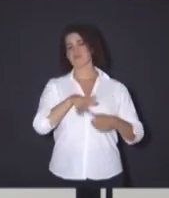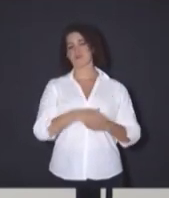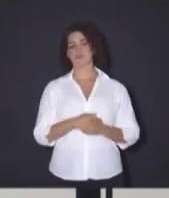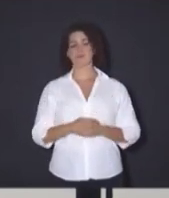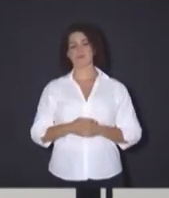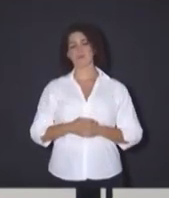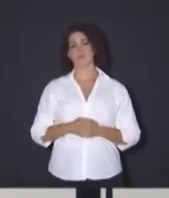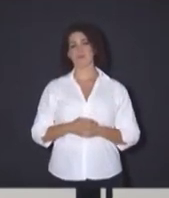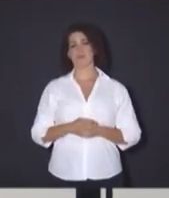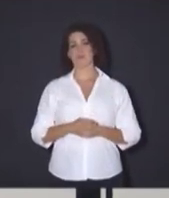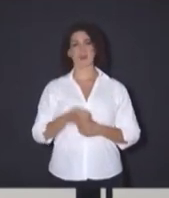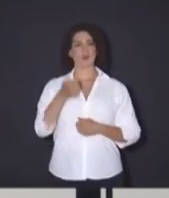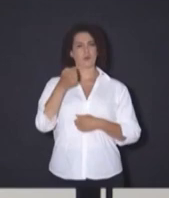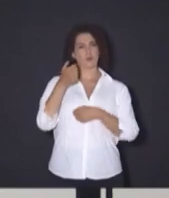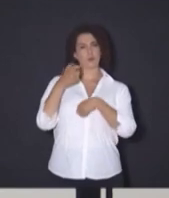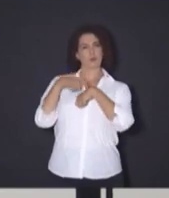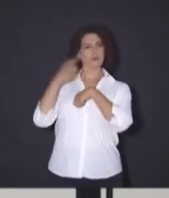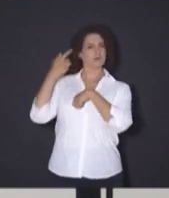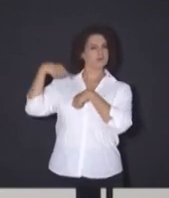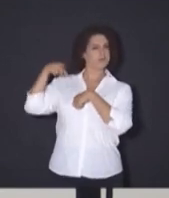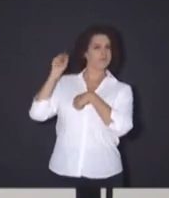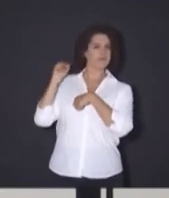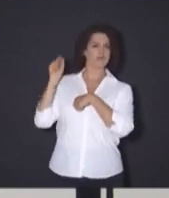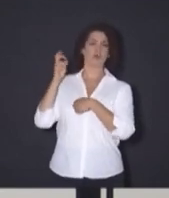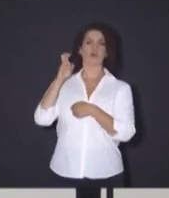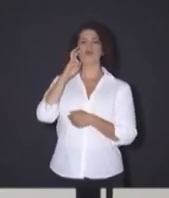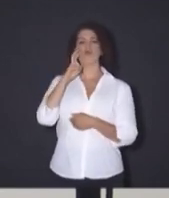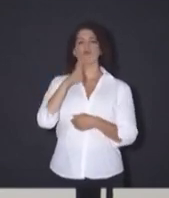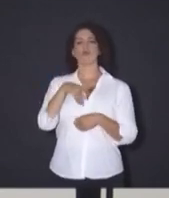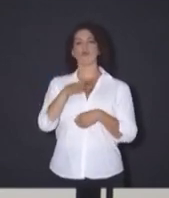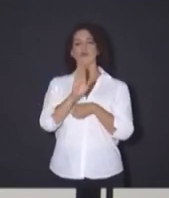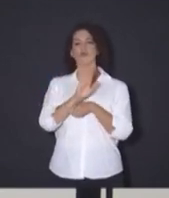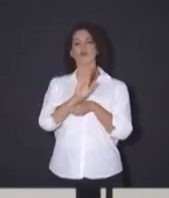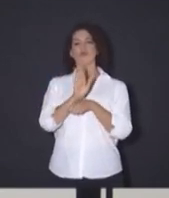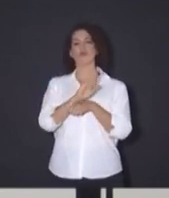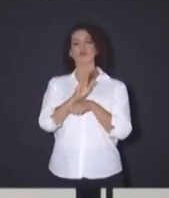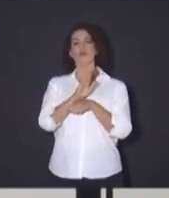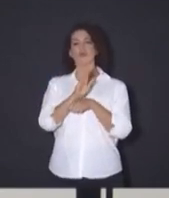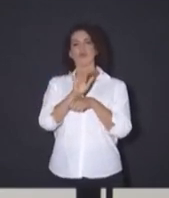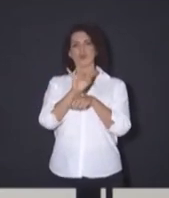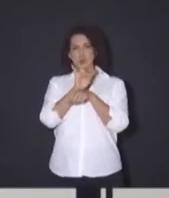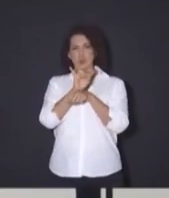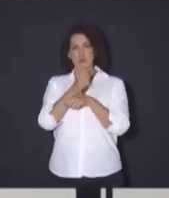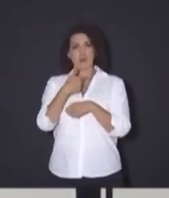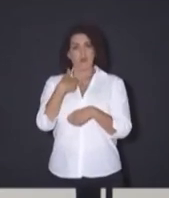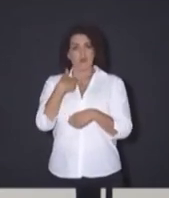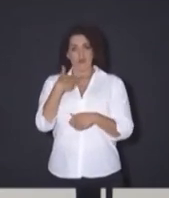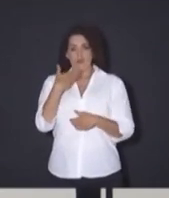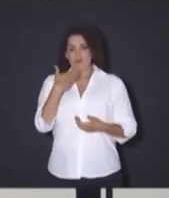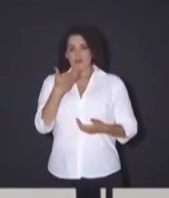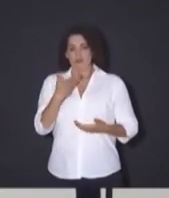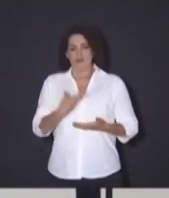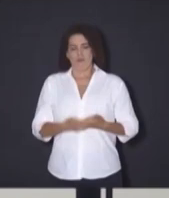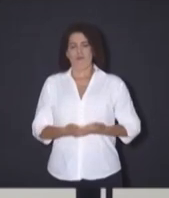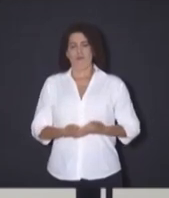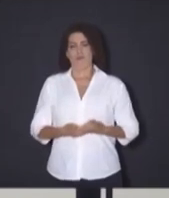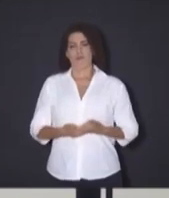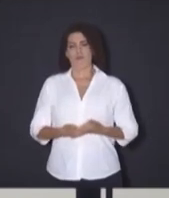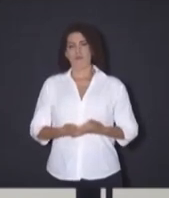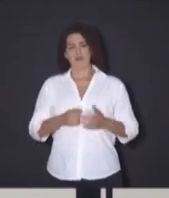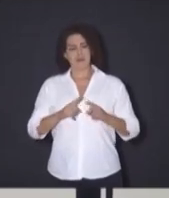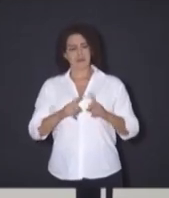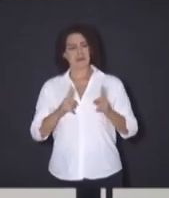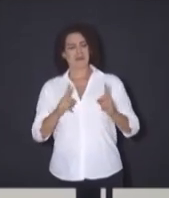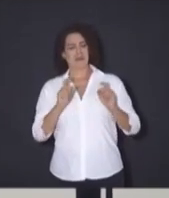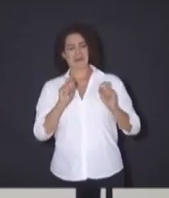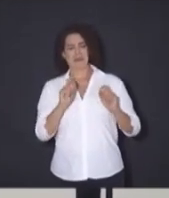Eu, há pouco tempo, eu vi um vídeo no YouTube que eu fiquei... Eu disse, mas afinal, o